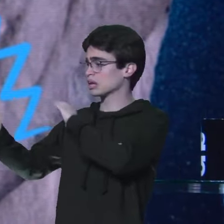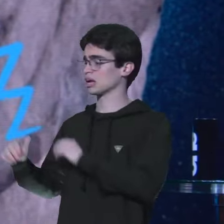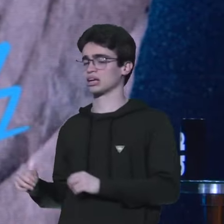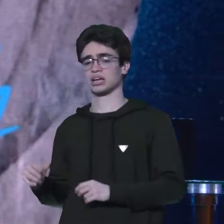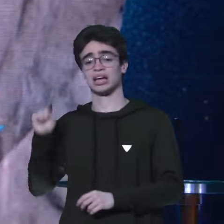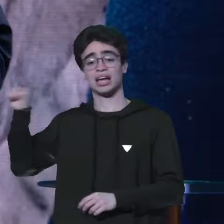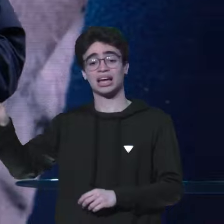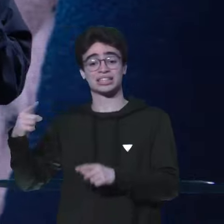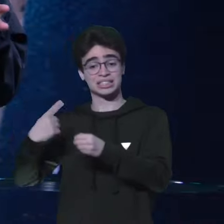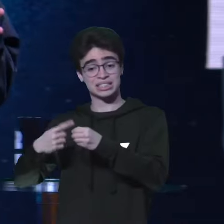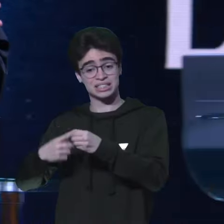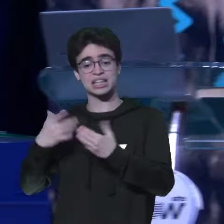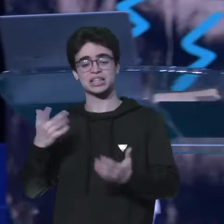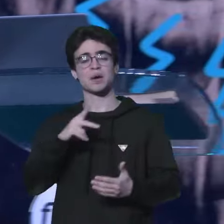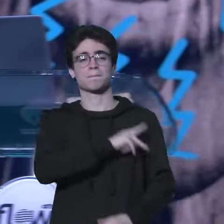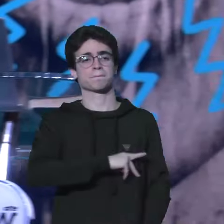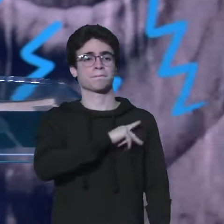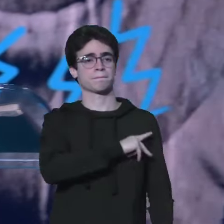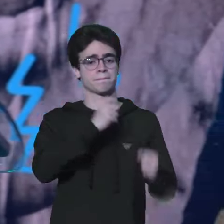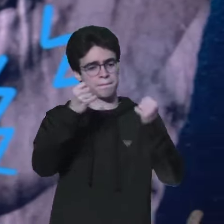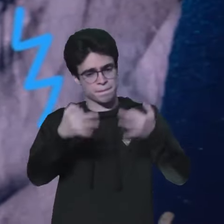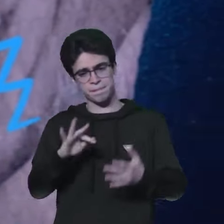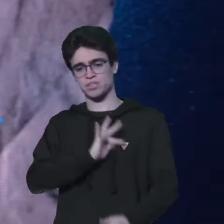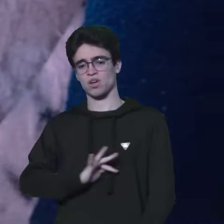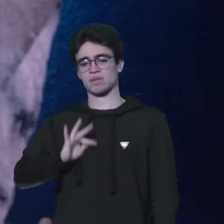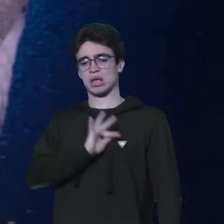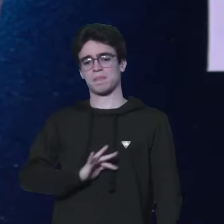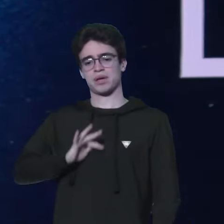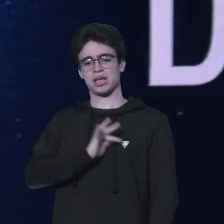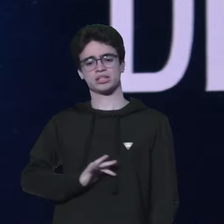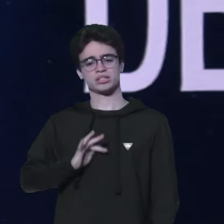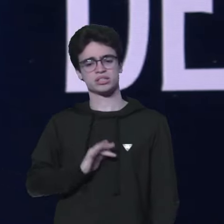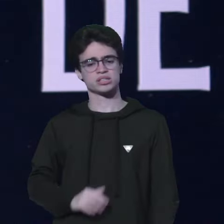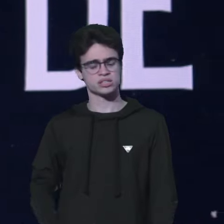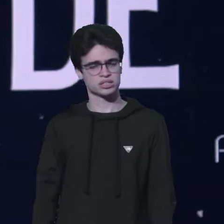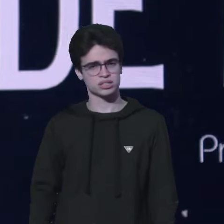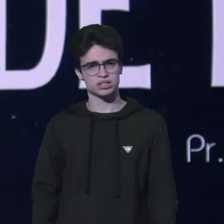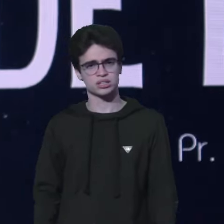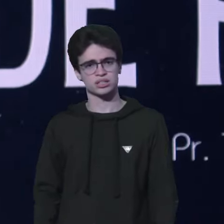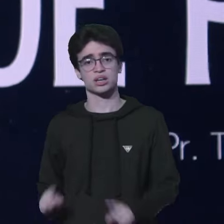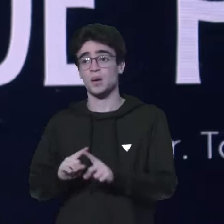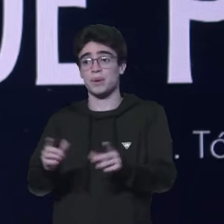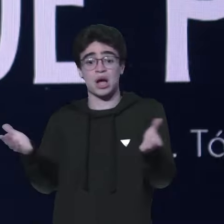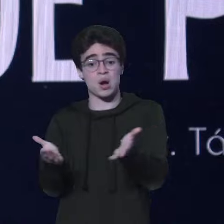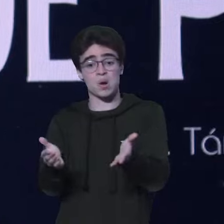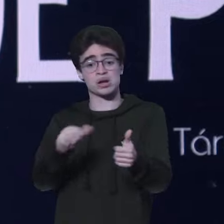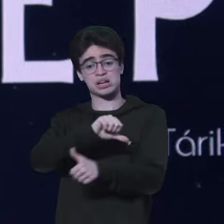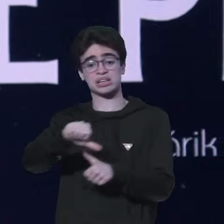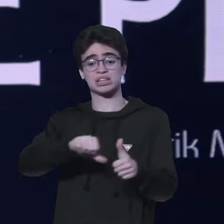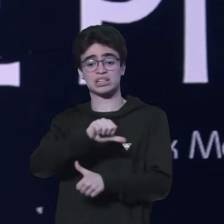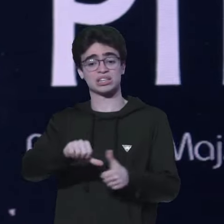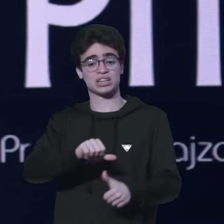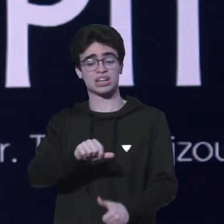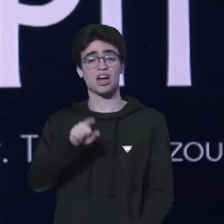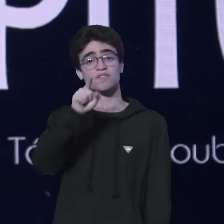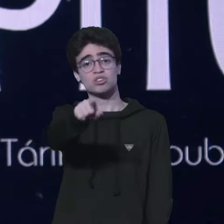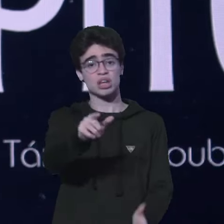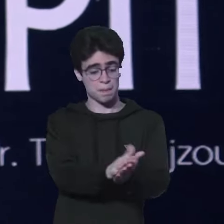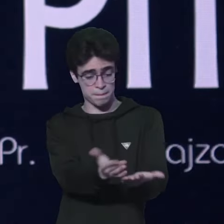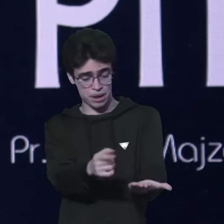aquela cidade que Paulo escreveu a carta aos Filipenses. Hoje não. Está na palma da tua mão.